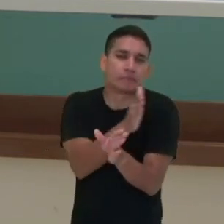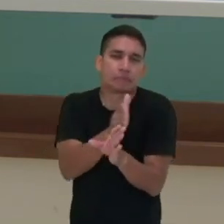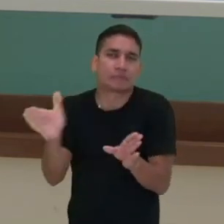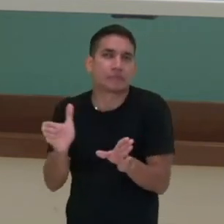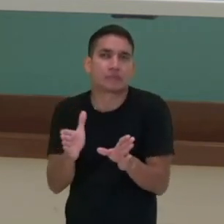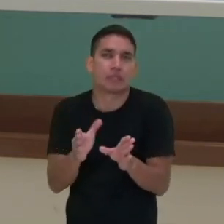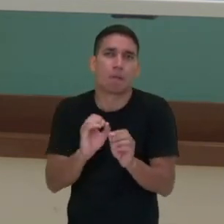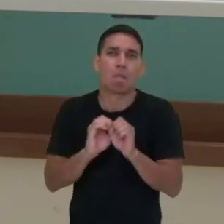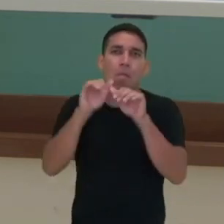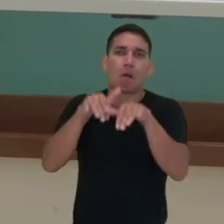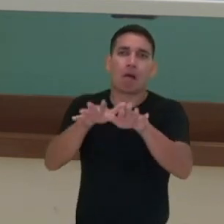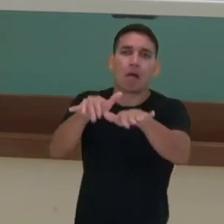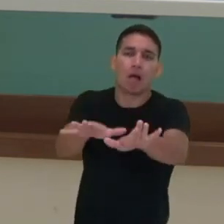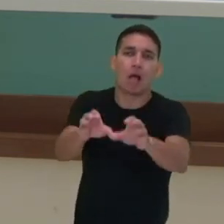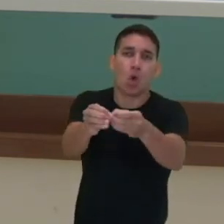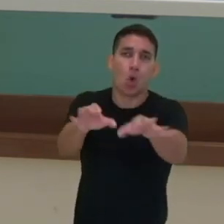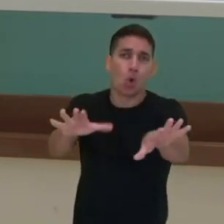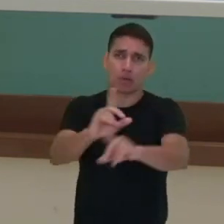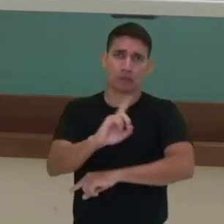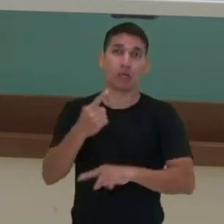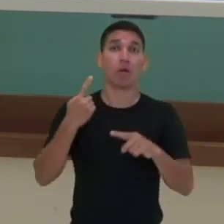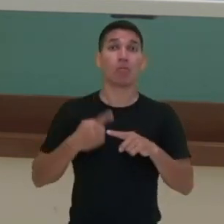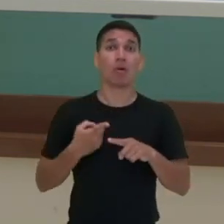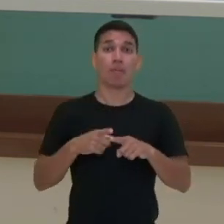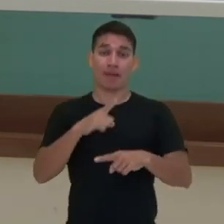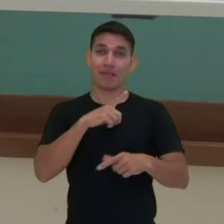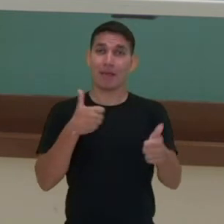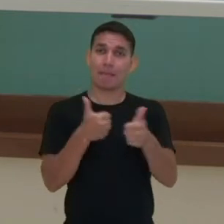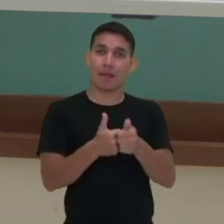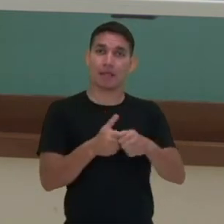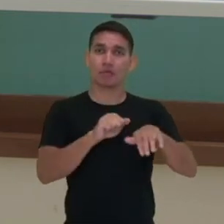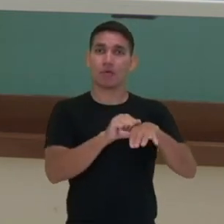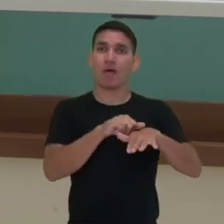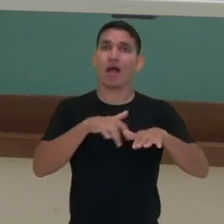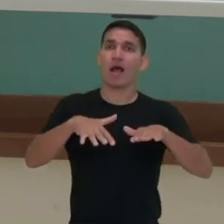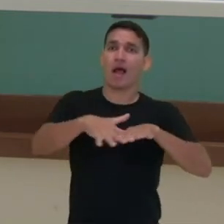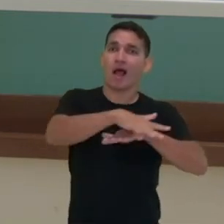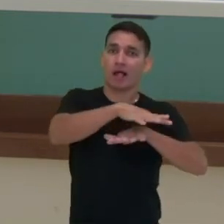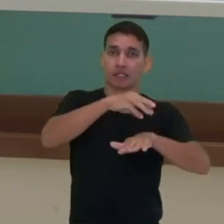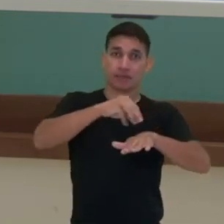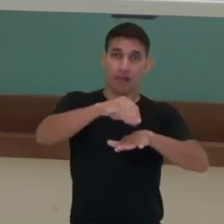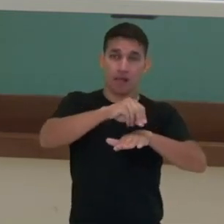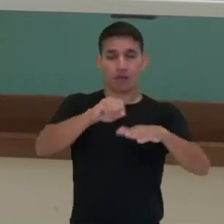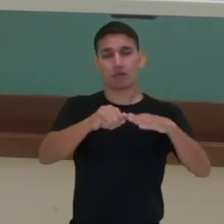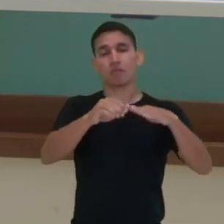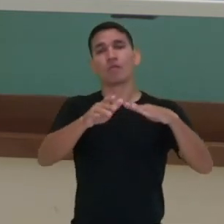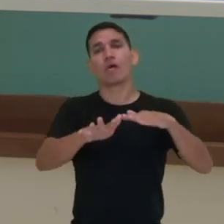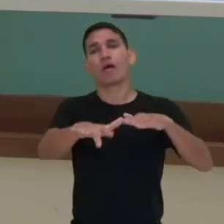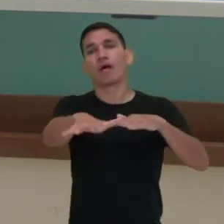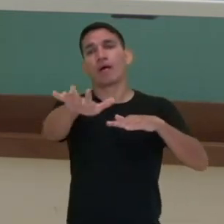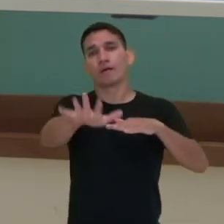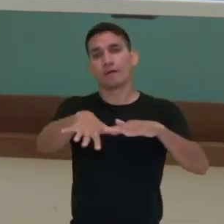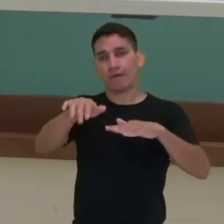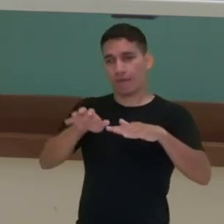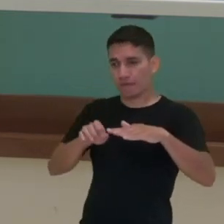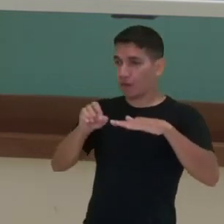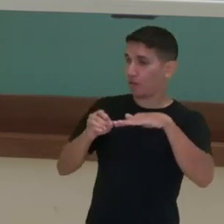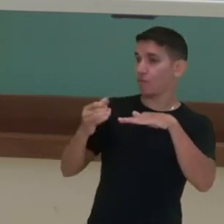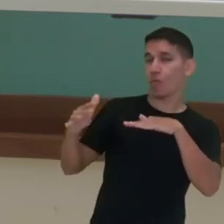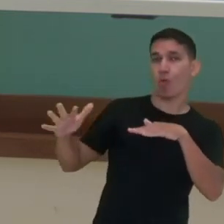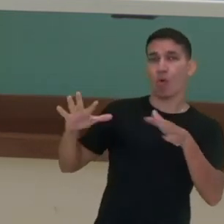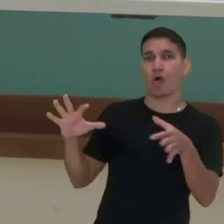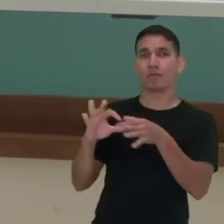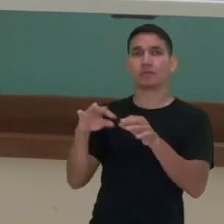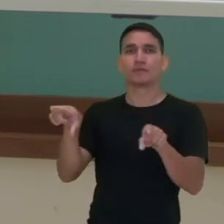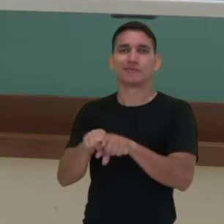oceano, a não ser pelos continentes que estão circundando, né, o mar. Mas eles têm ligações bastante largas com os